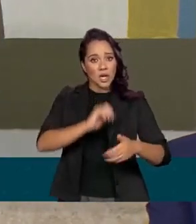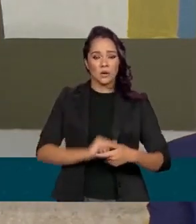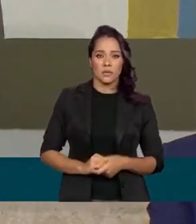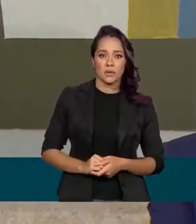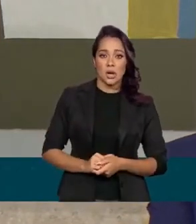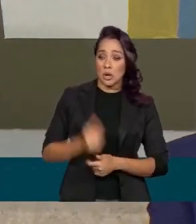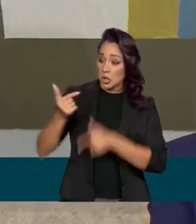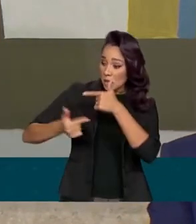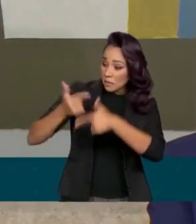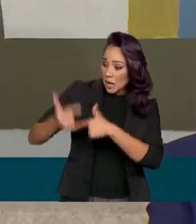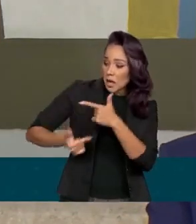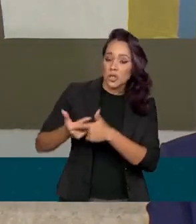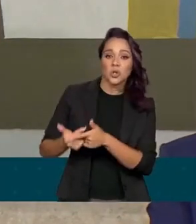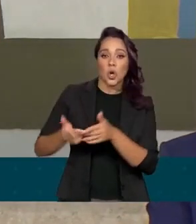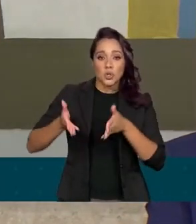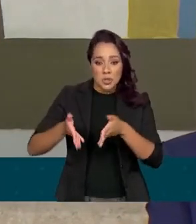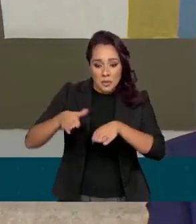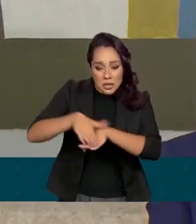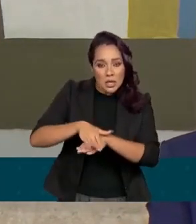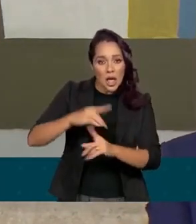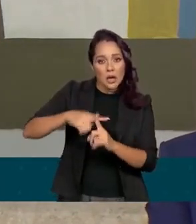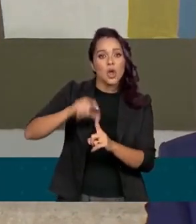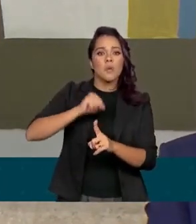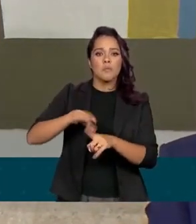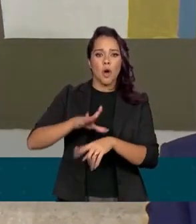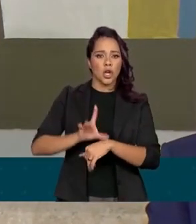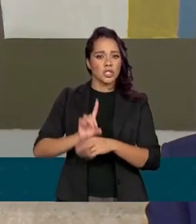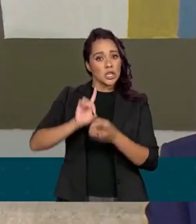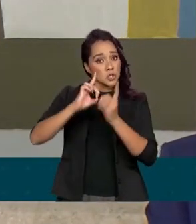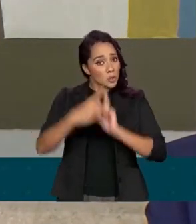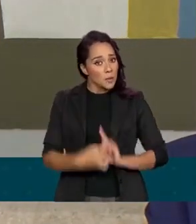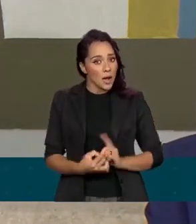um trabalhador de cemitério pode ser diplomata.